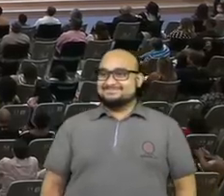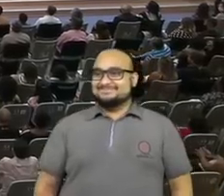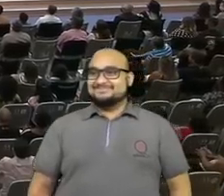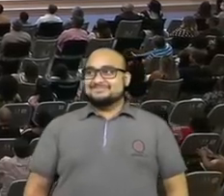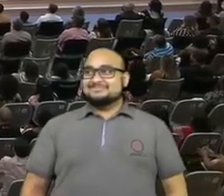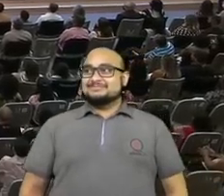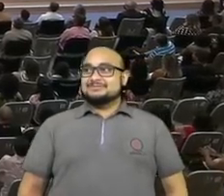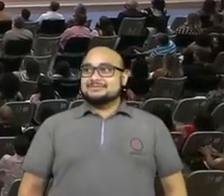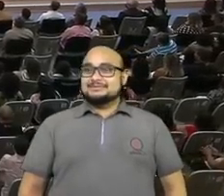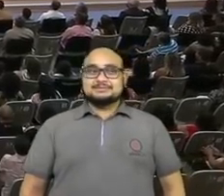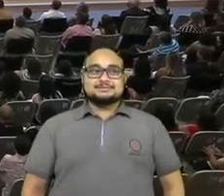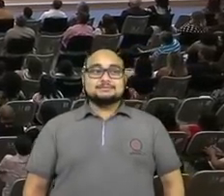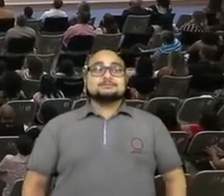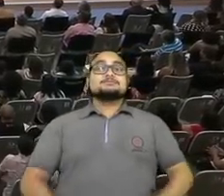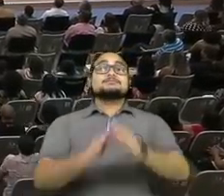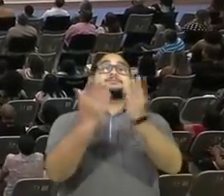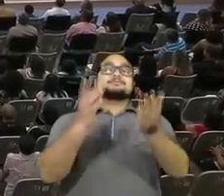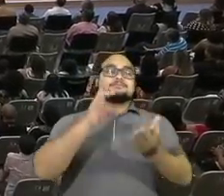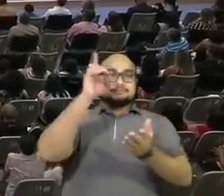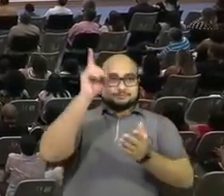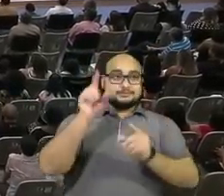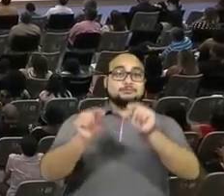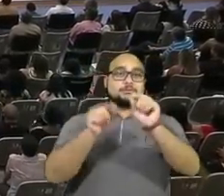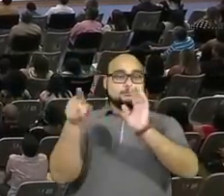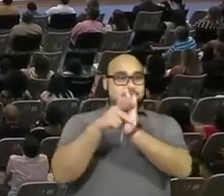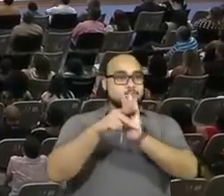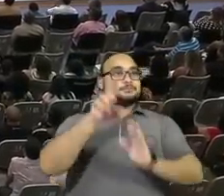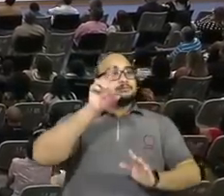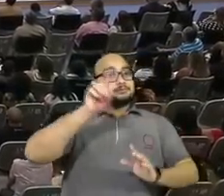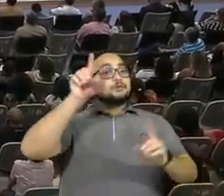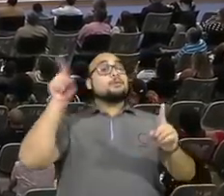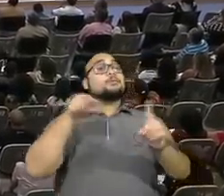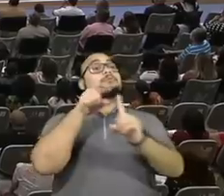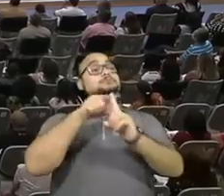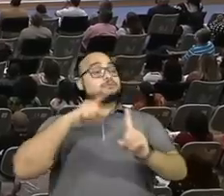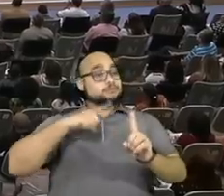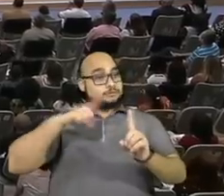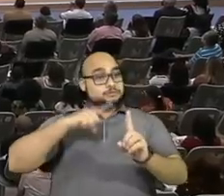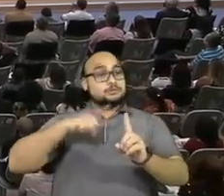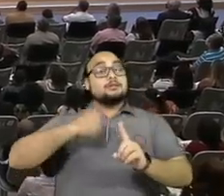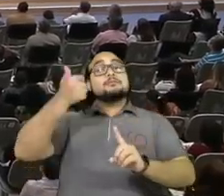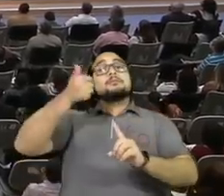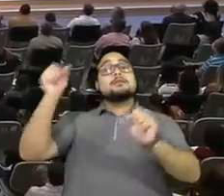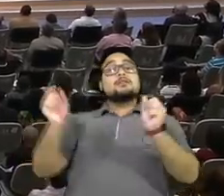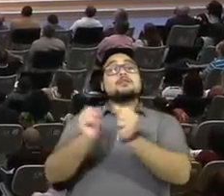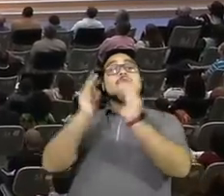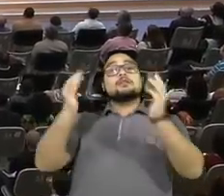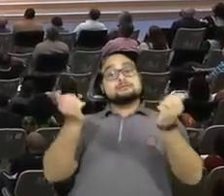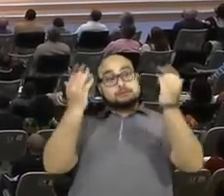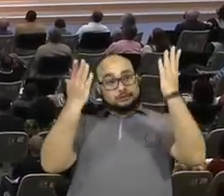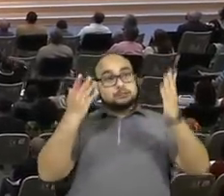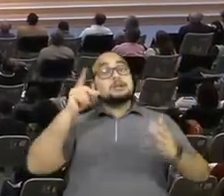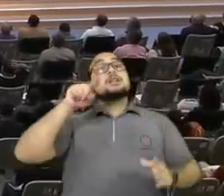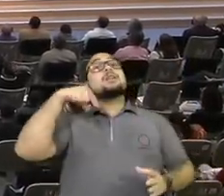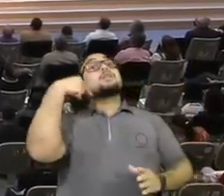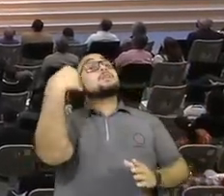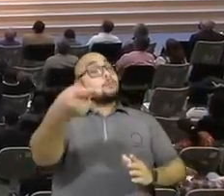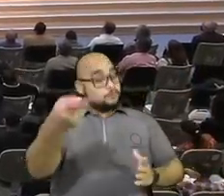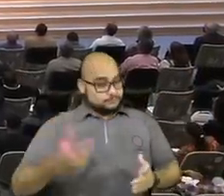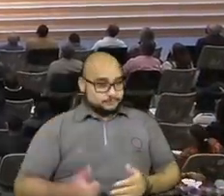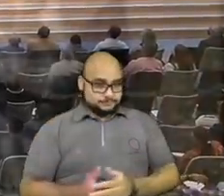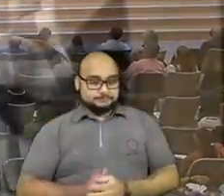Tudo na Bíblia, tudo de Deus tem um objetivo. Primeiro ele ser glorificado, depois